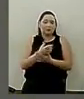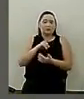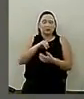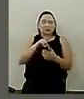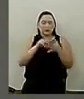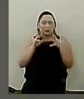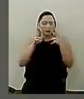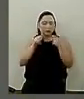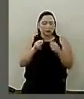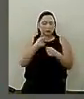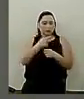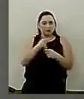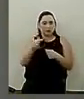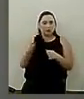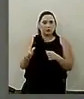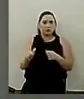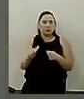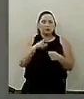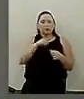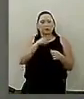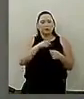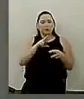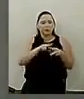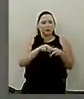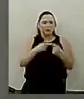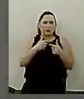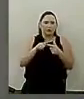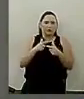os outros, por causa dos desequilíbrios